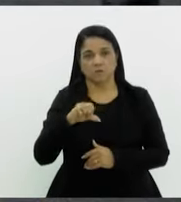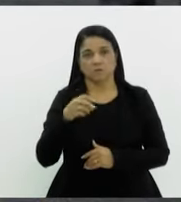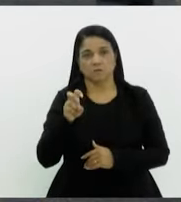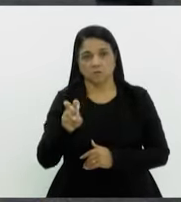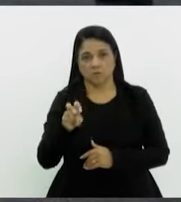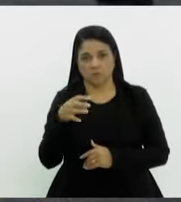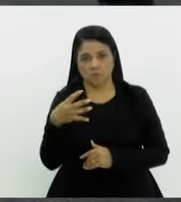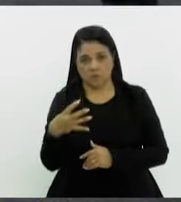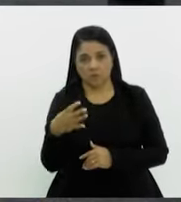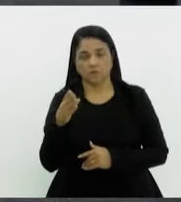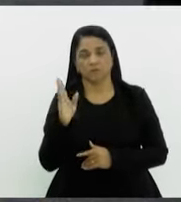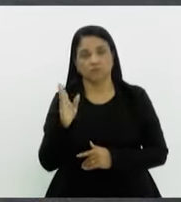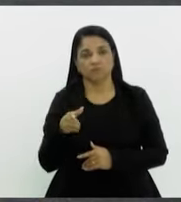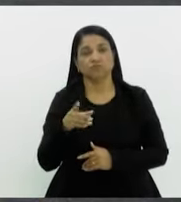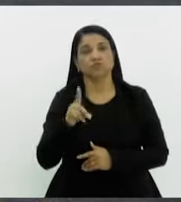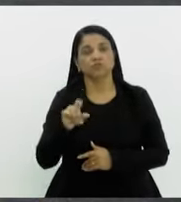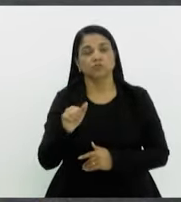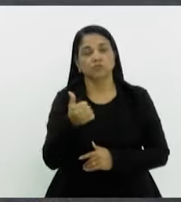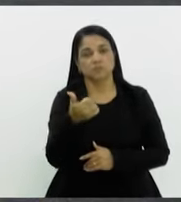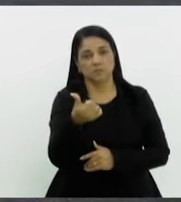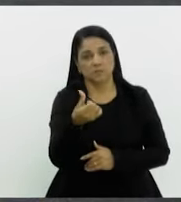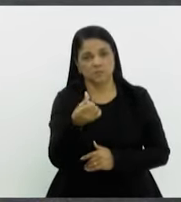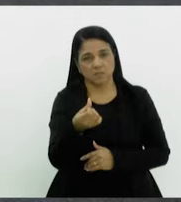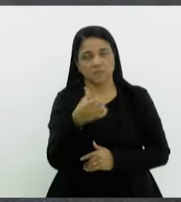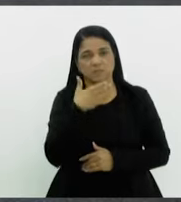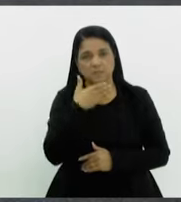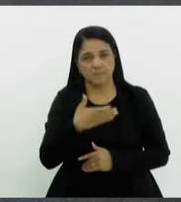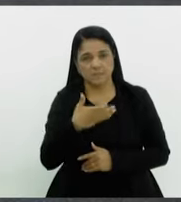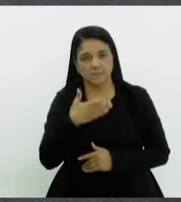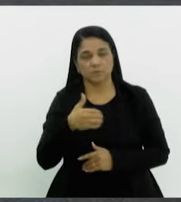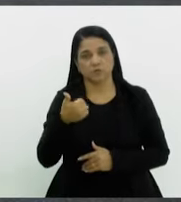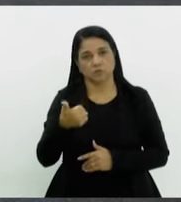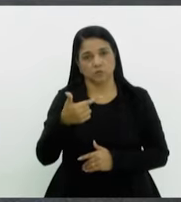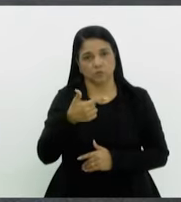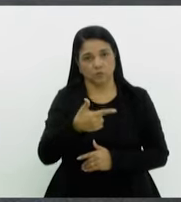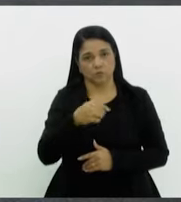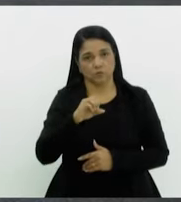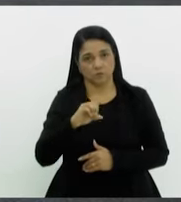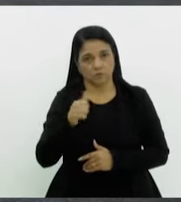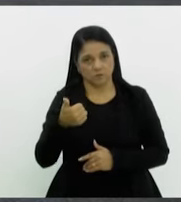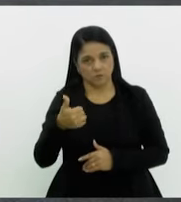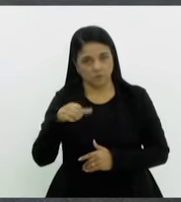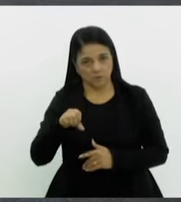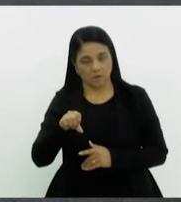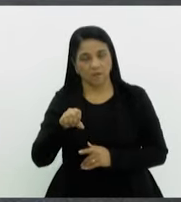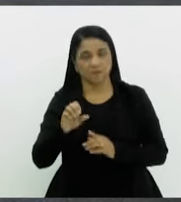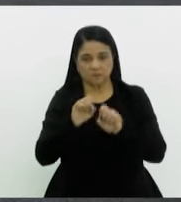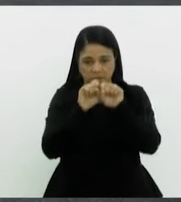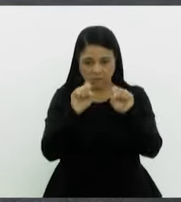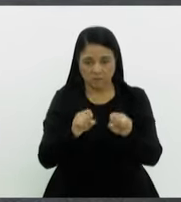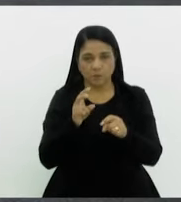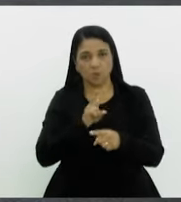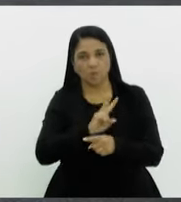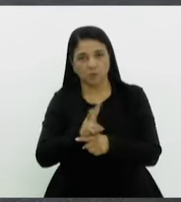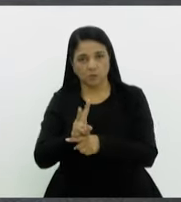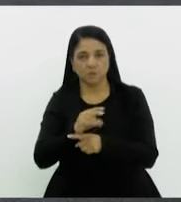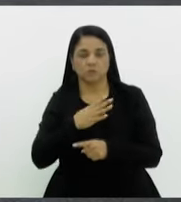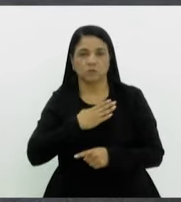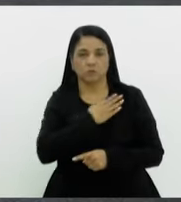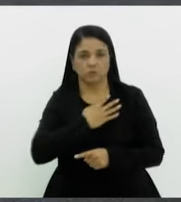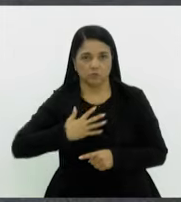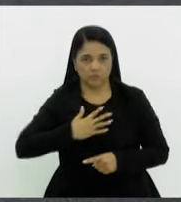13.954, de 16 de dezembro de 2019, que instituiu o sistema de proteção dos militares, os